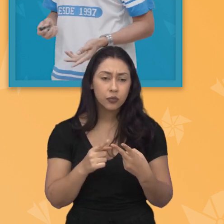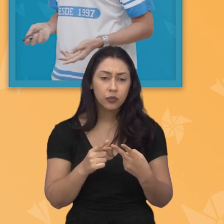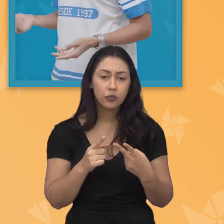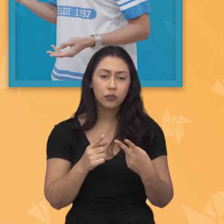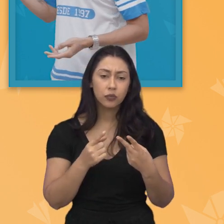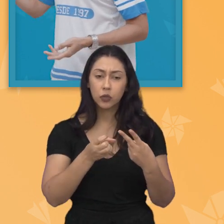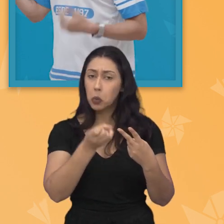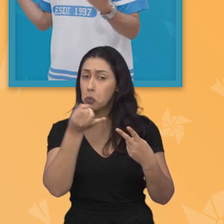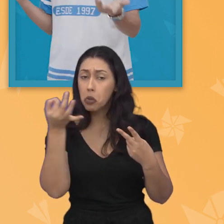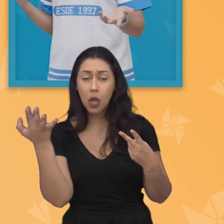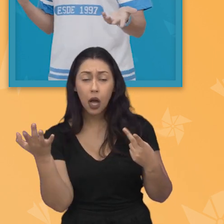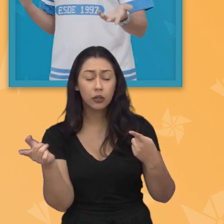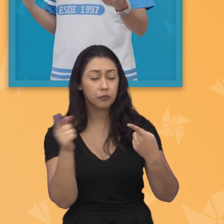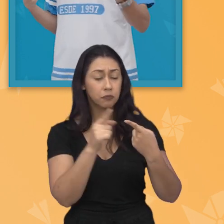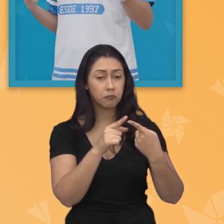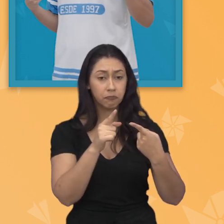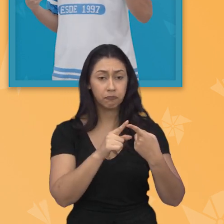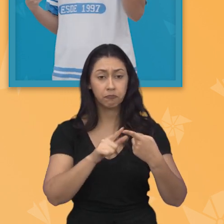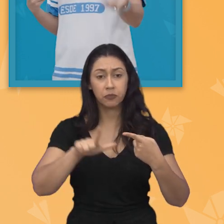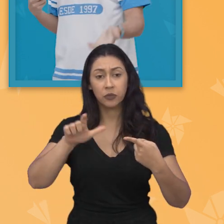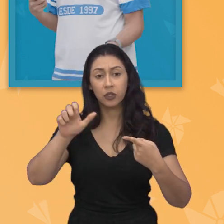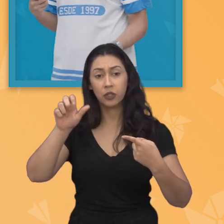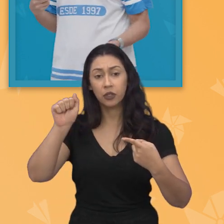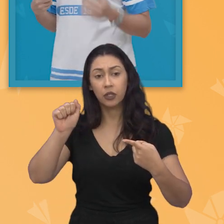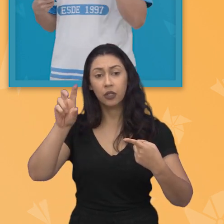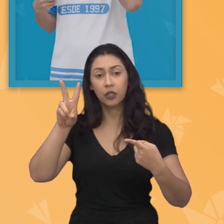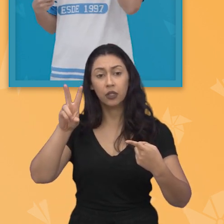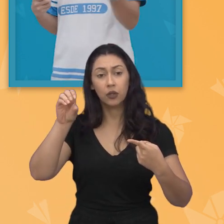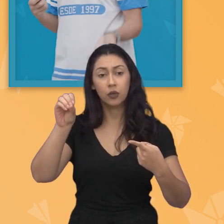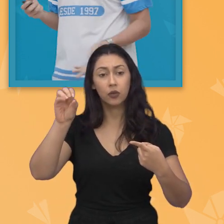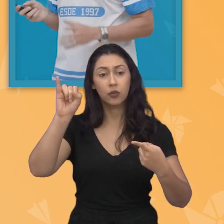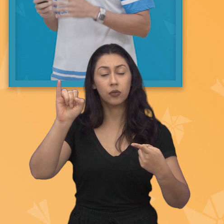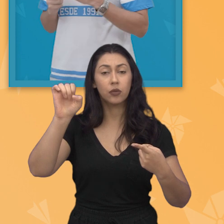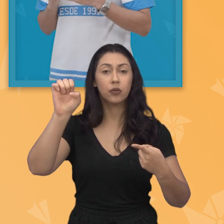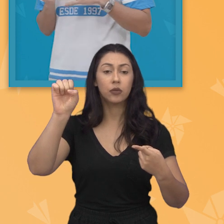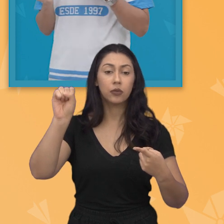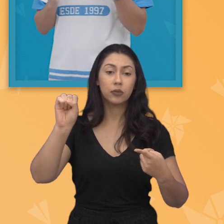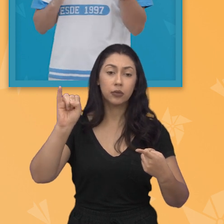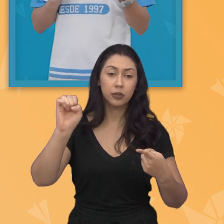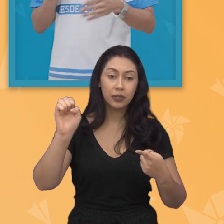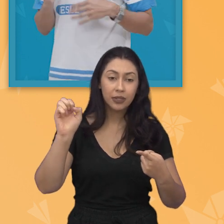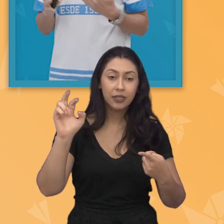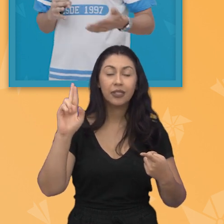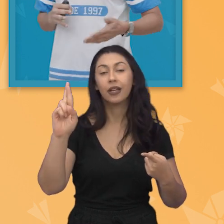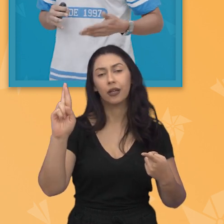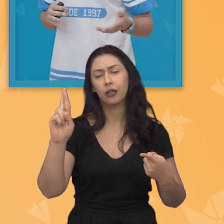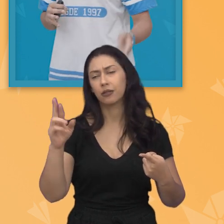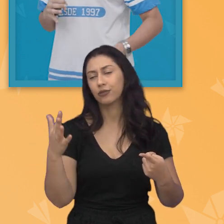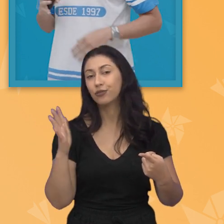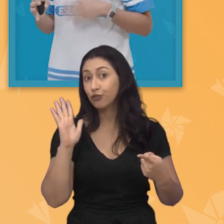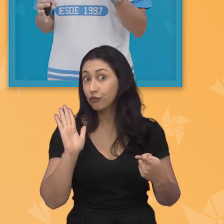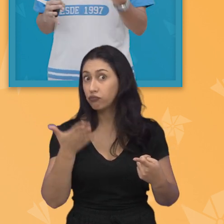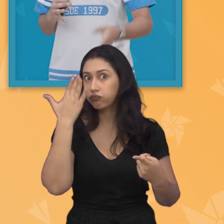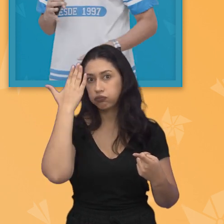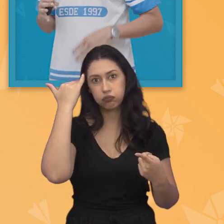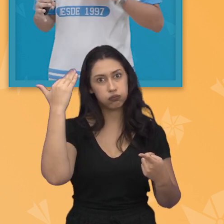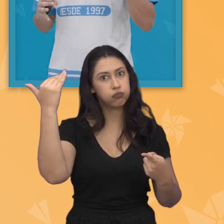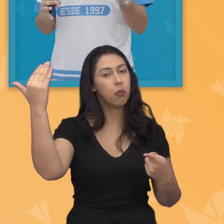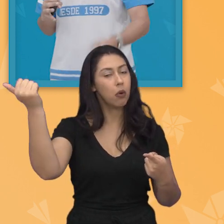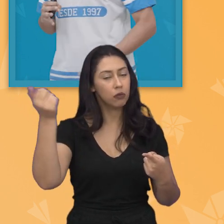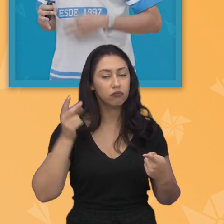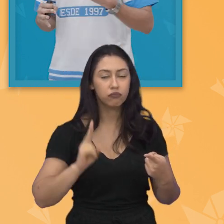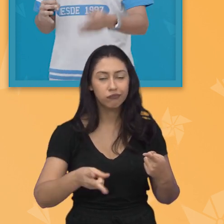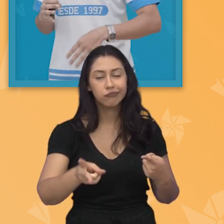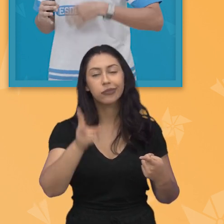quantidades envolvidas, né, que a lei de Lavoisier é a mais famosa de todas, é a mais comum de vocês verem nas aulas, né, de ser exemplificada